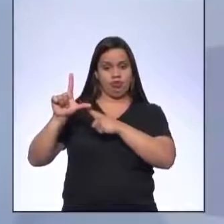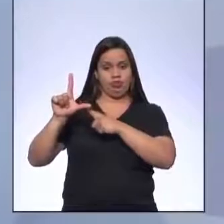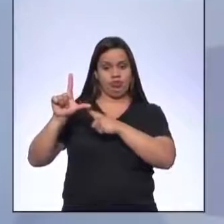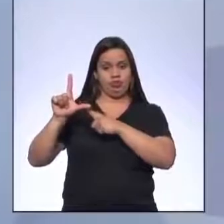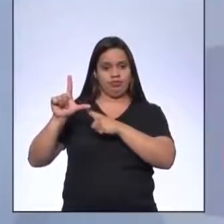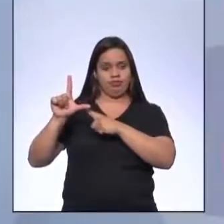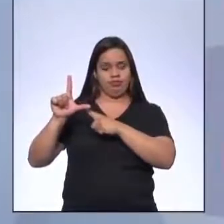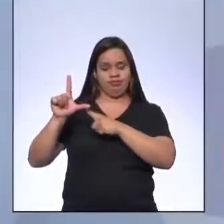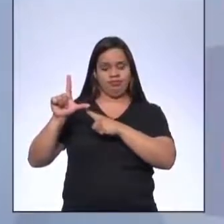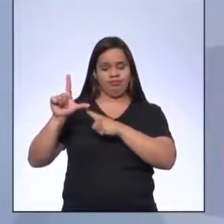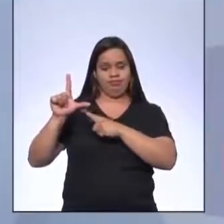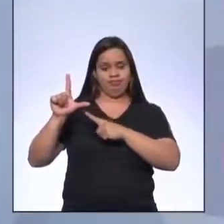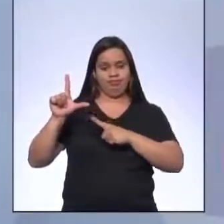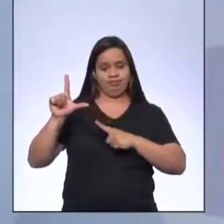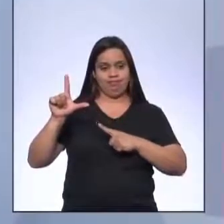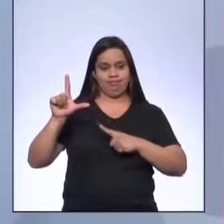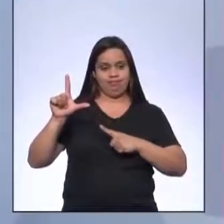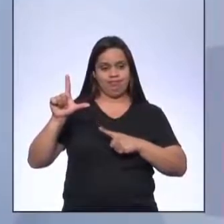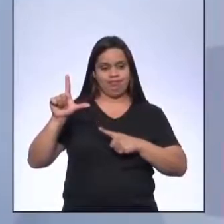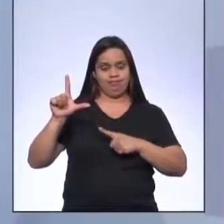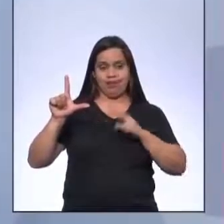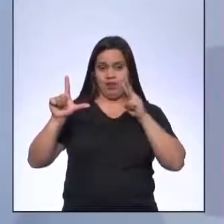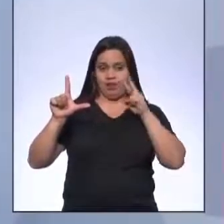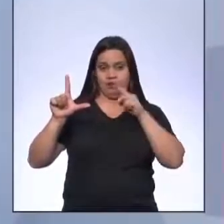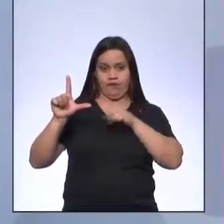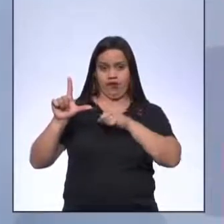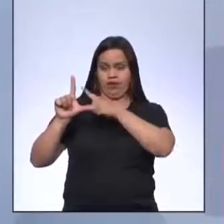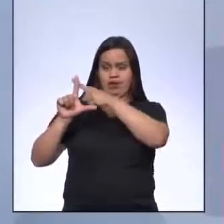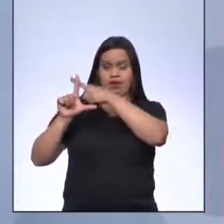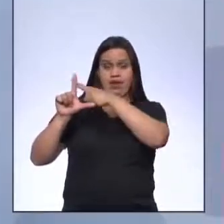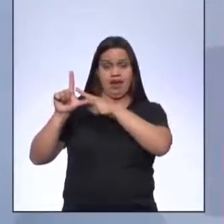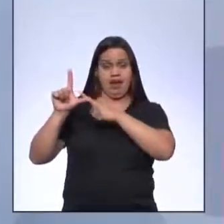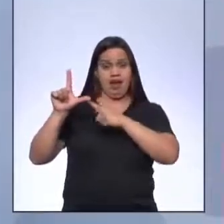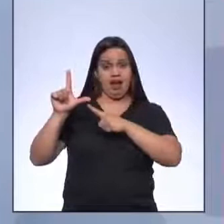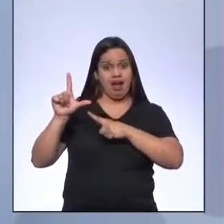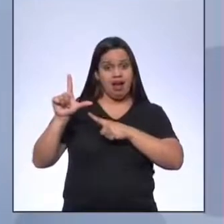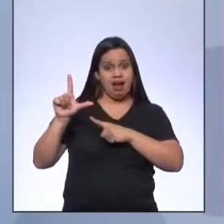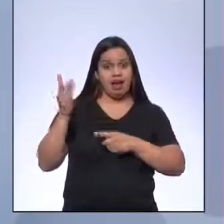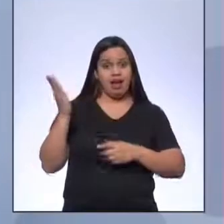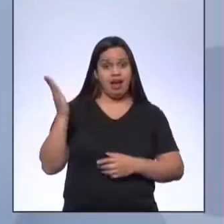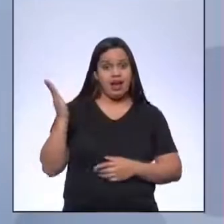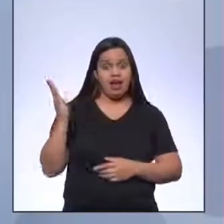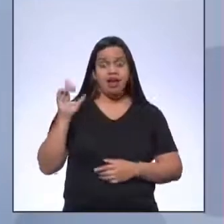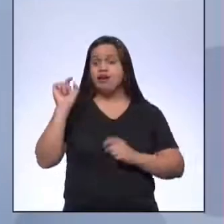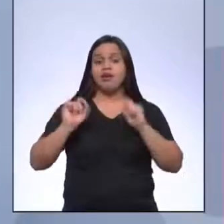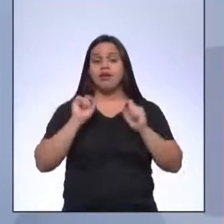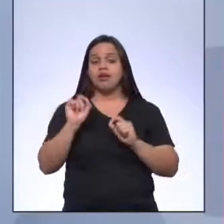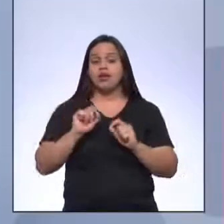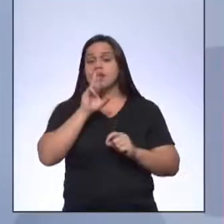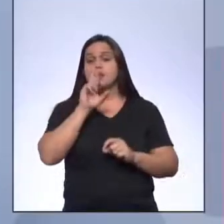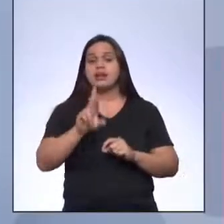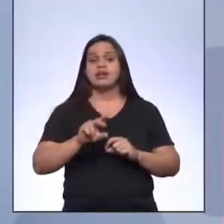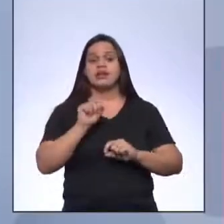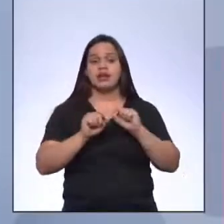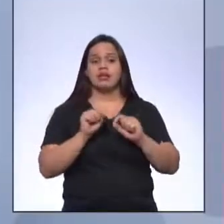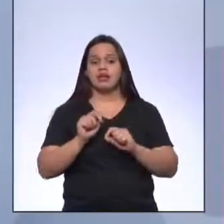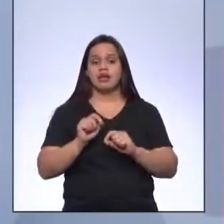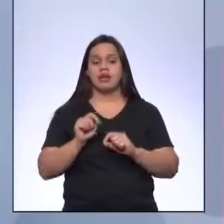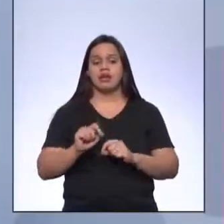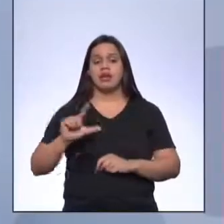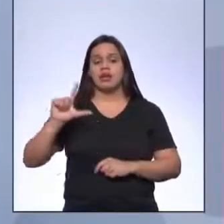e ele tá bem tortinho diga-se de passagem Mas qual que é a ideia aqui é representar que